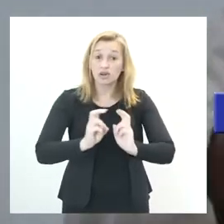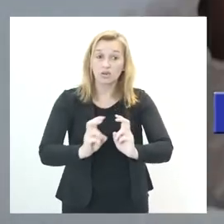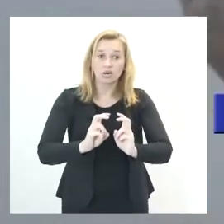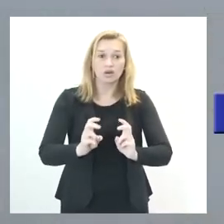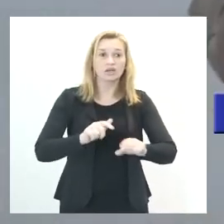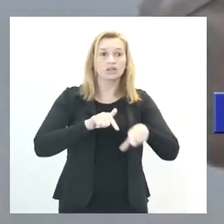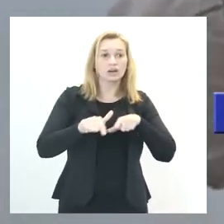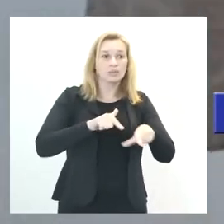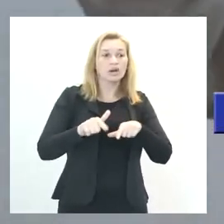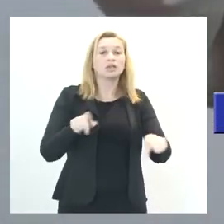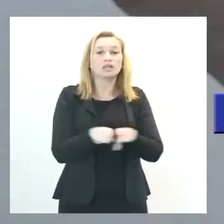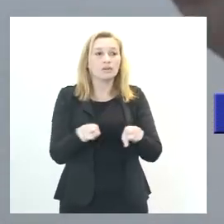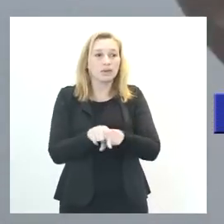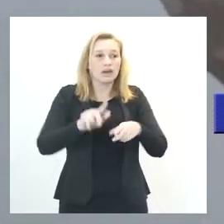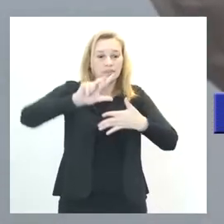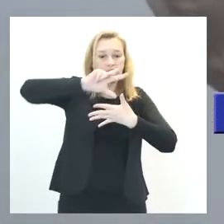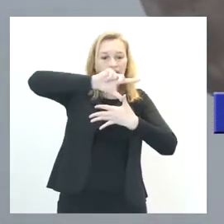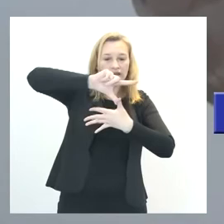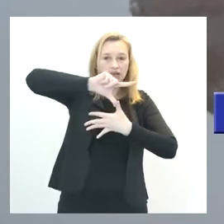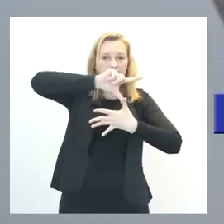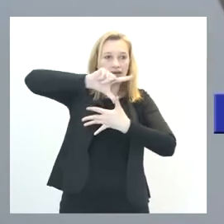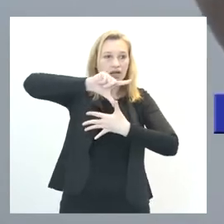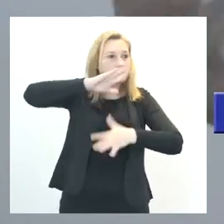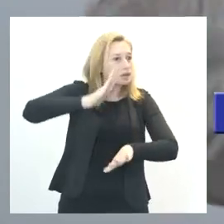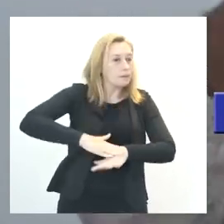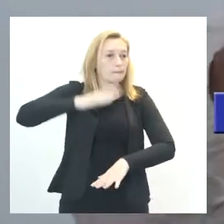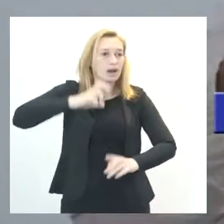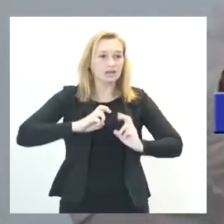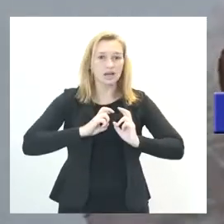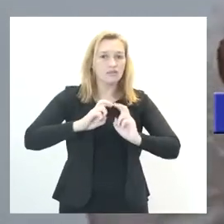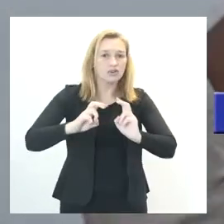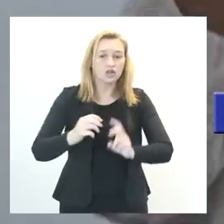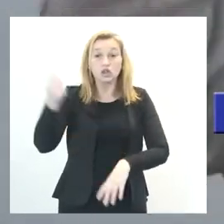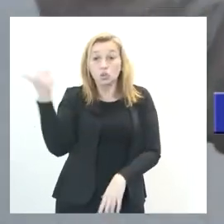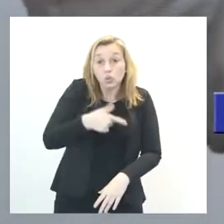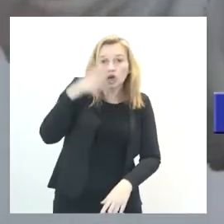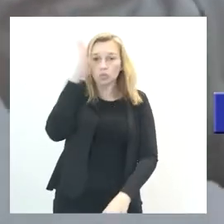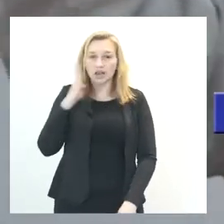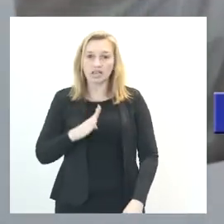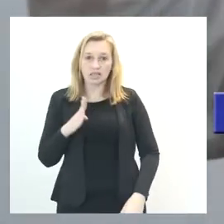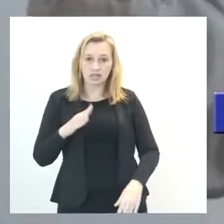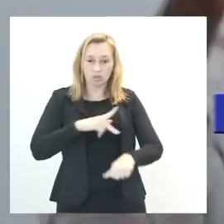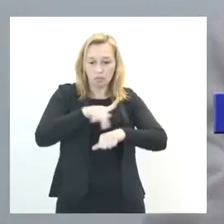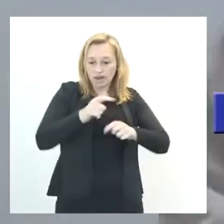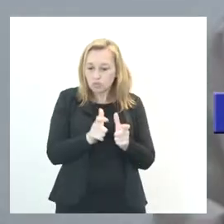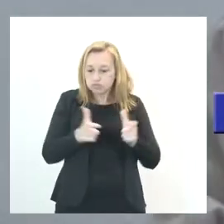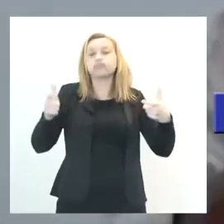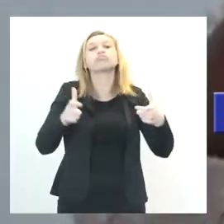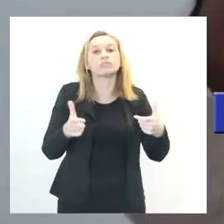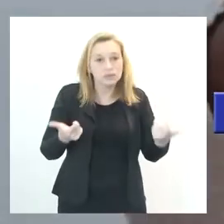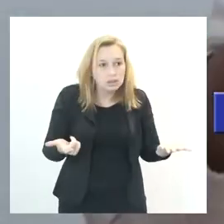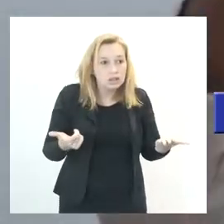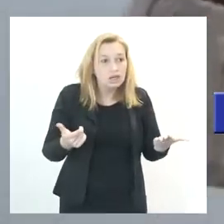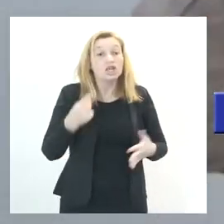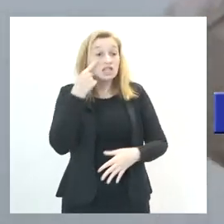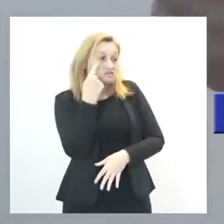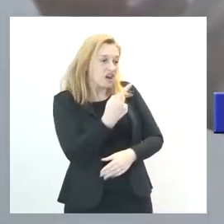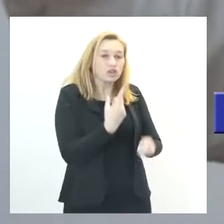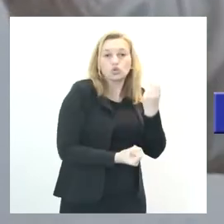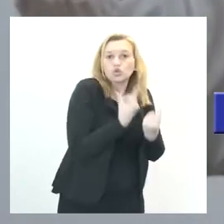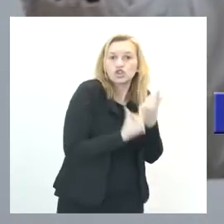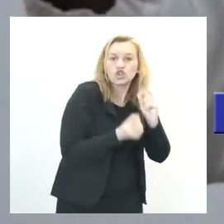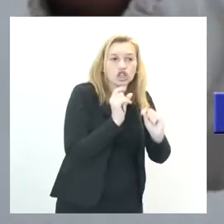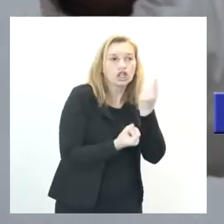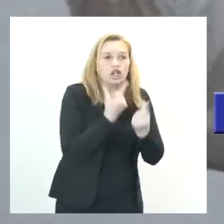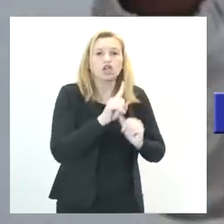bater um país da América que tem mais malha Ferroviária do que o Brasil é um país de dimensão Continental Você vai no x mas não tem